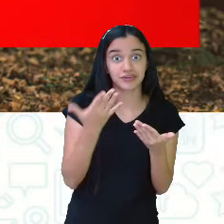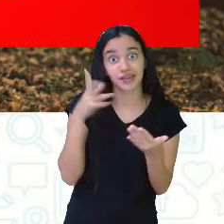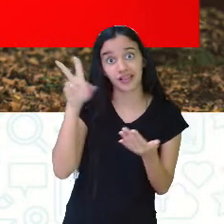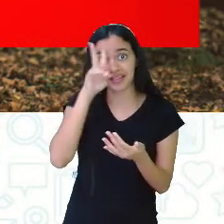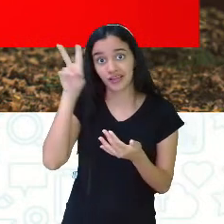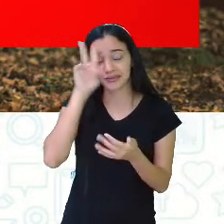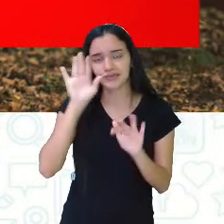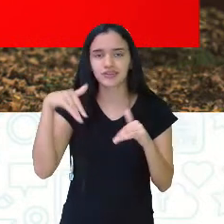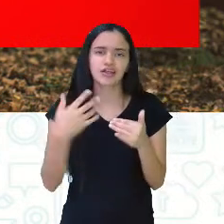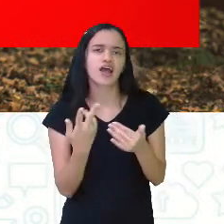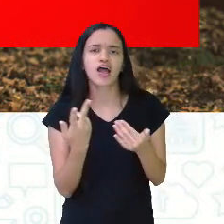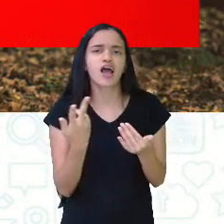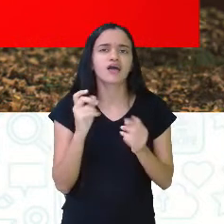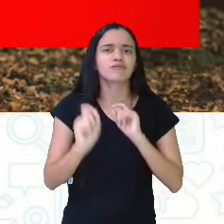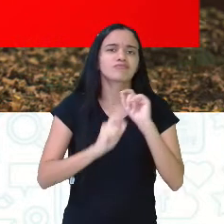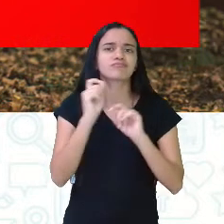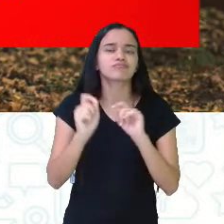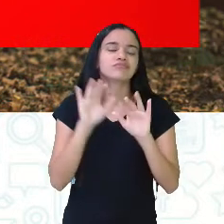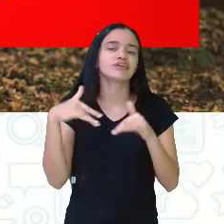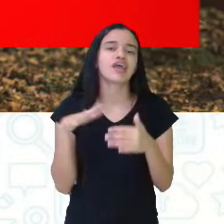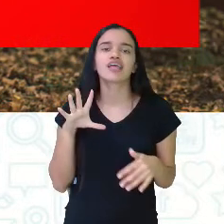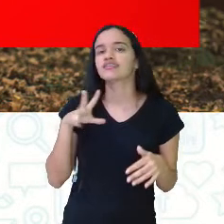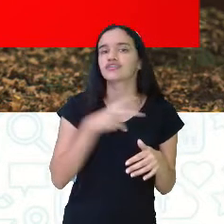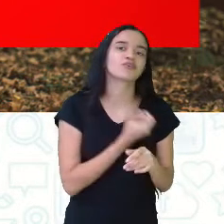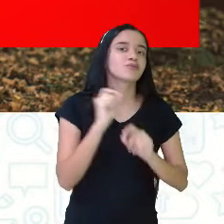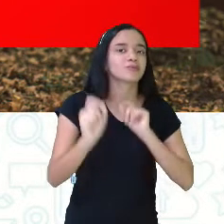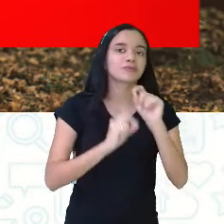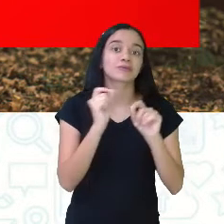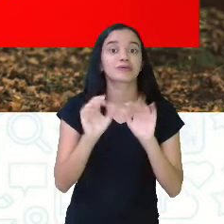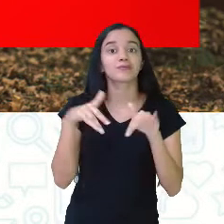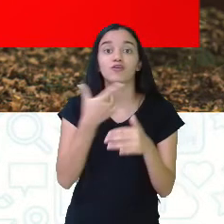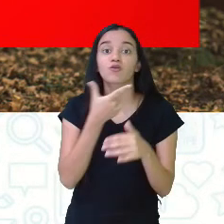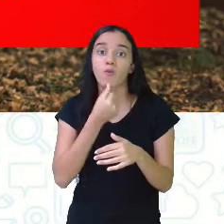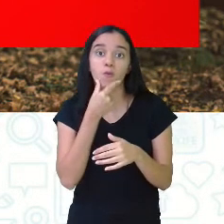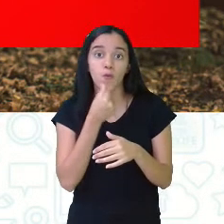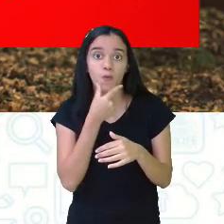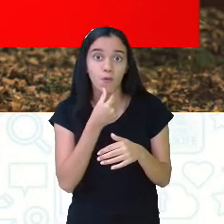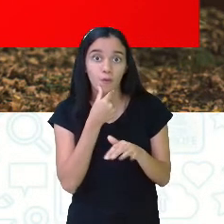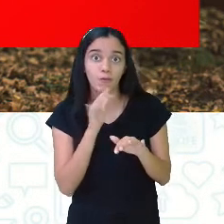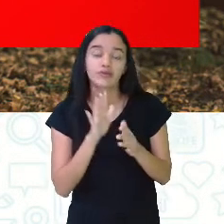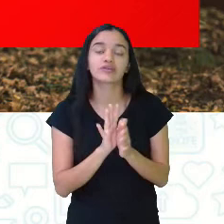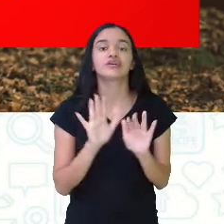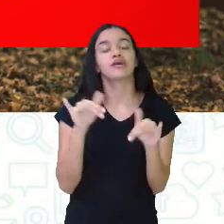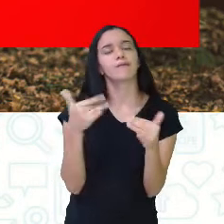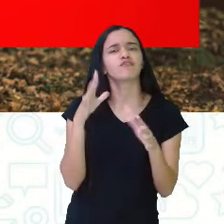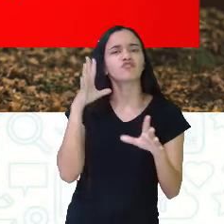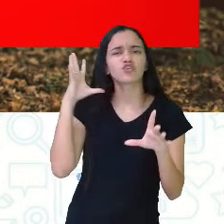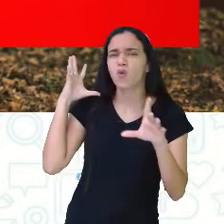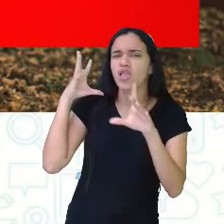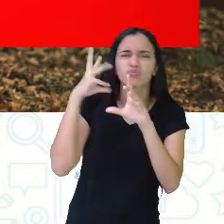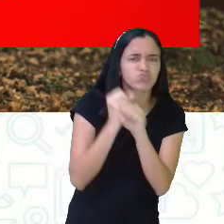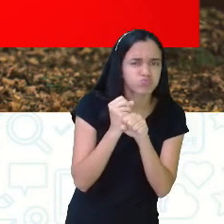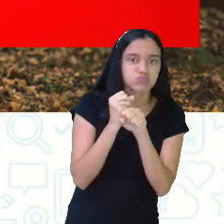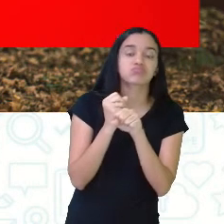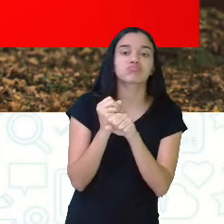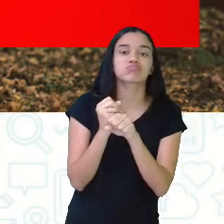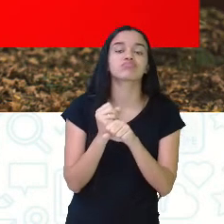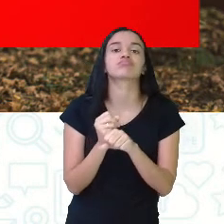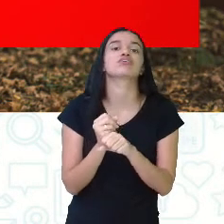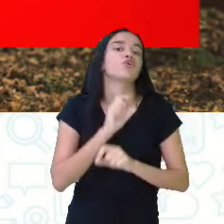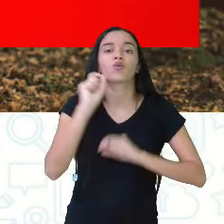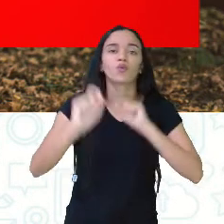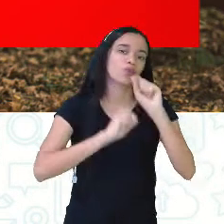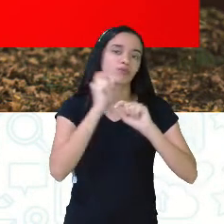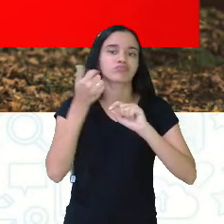história, são salvas pelo caçador. Então, esse aqui foi um resumo do resumo do resumo do que